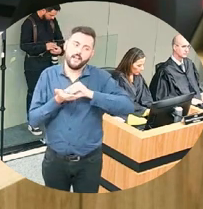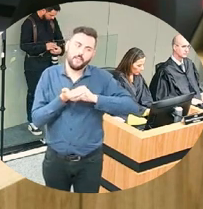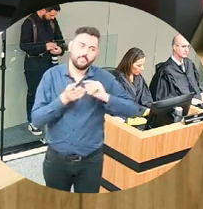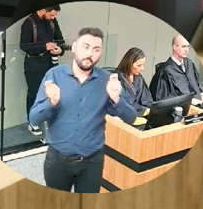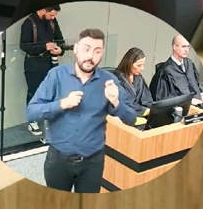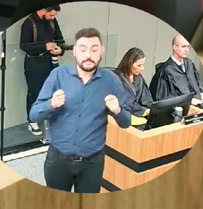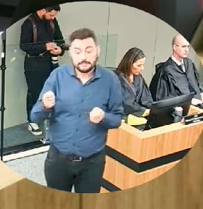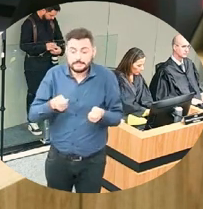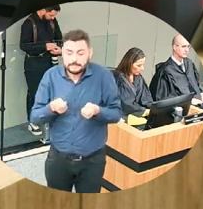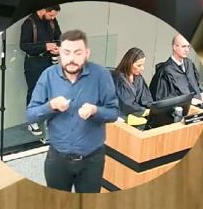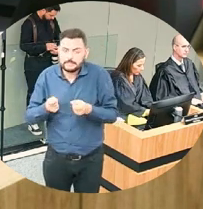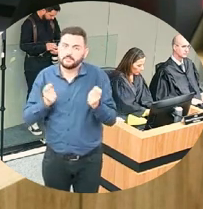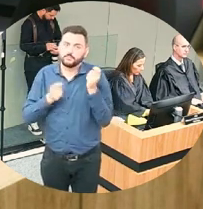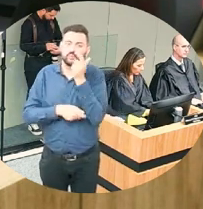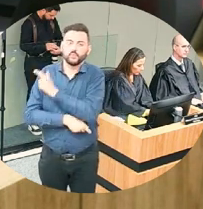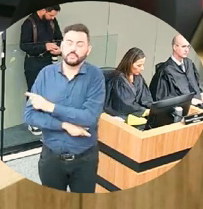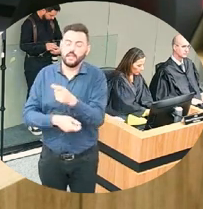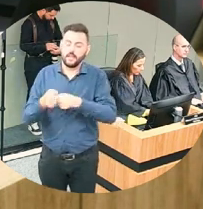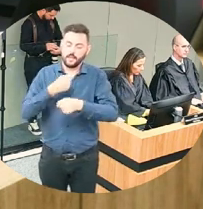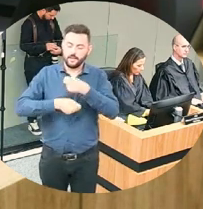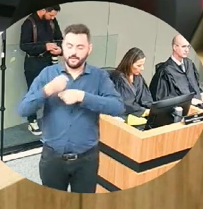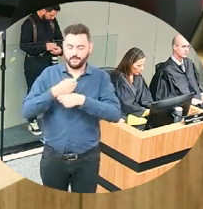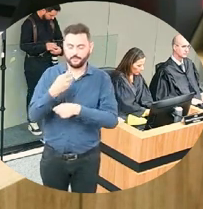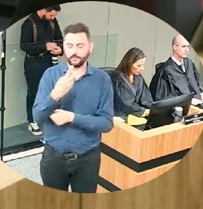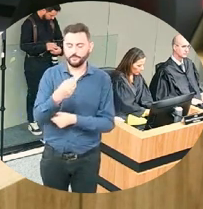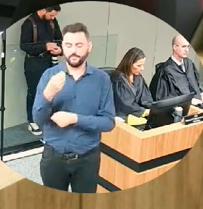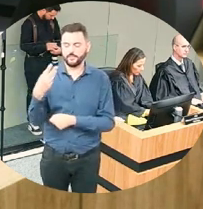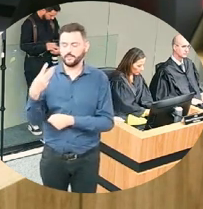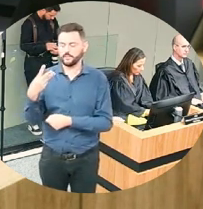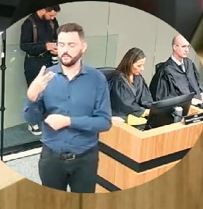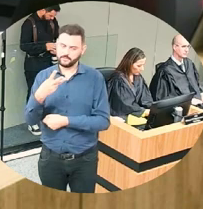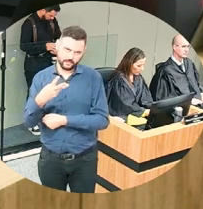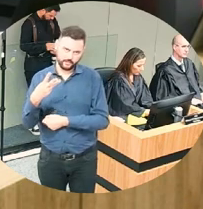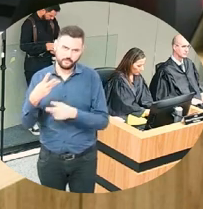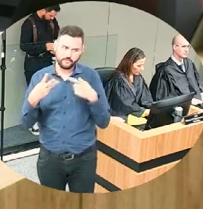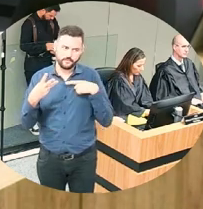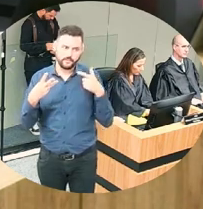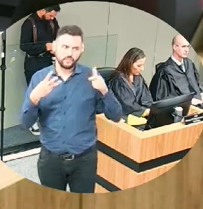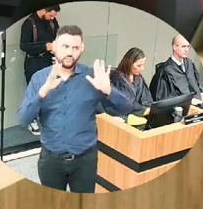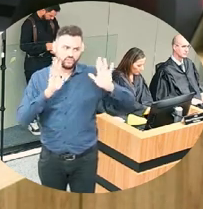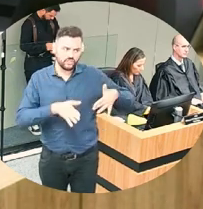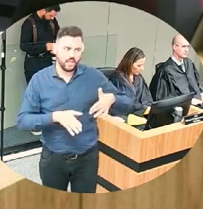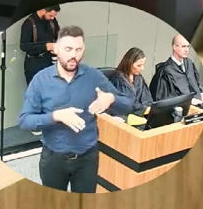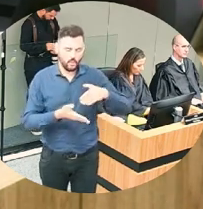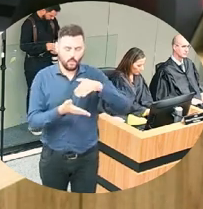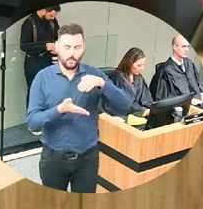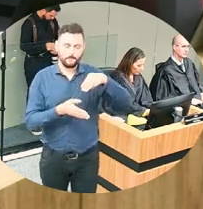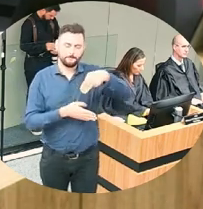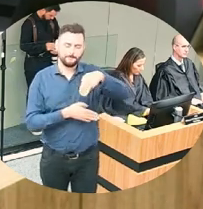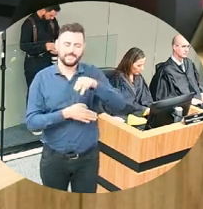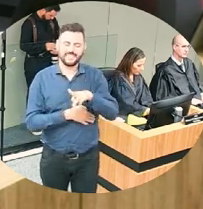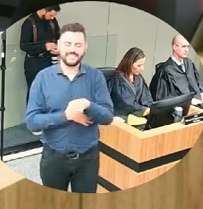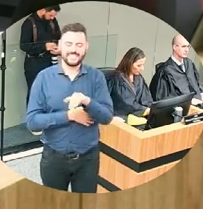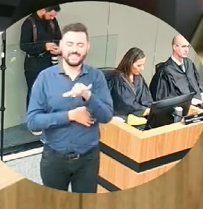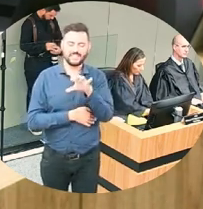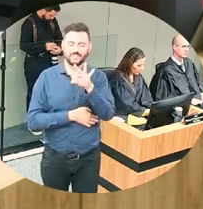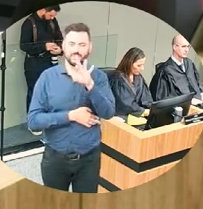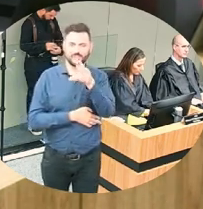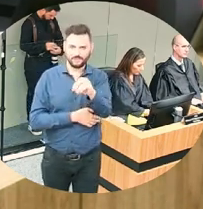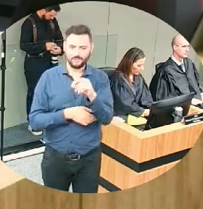2023 tenha sido autorizado pelo conselho superior da Justiça do Trabalho isso já foi ressaltado pelo então